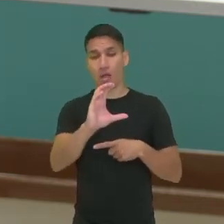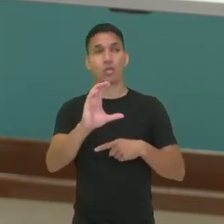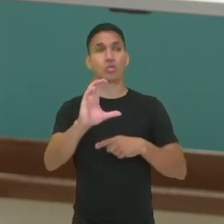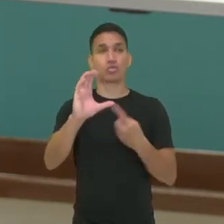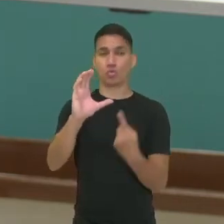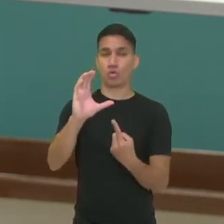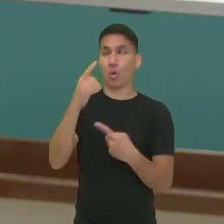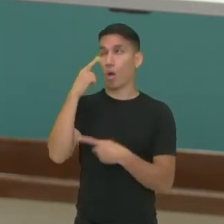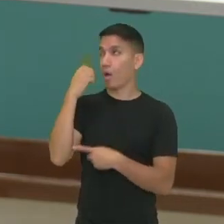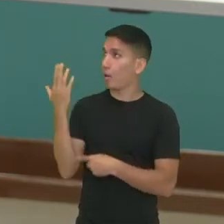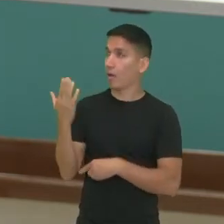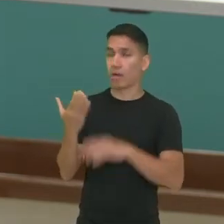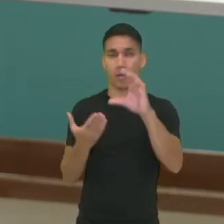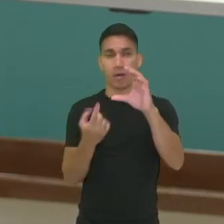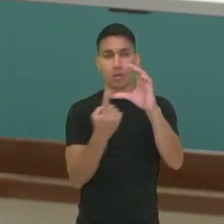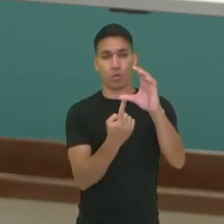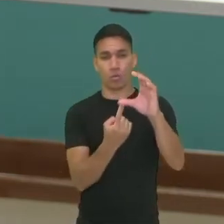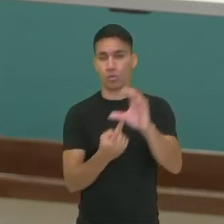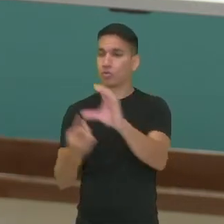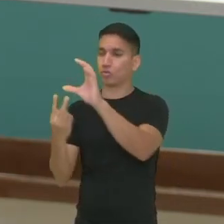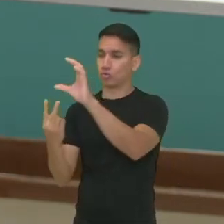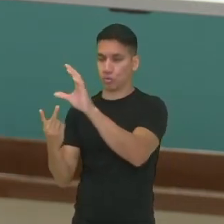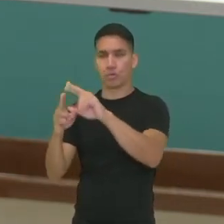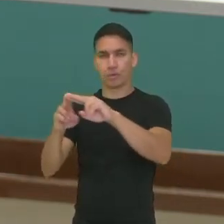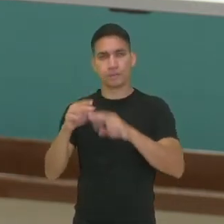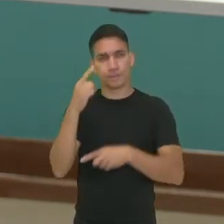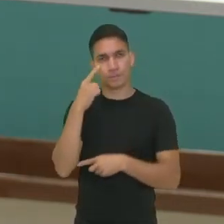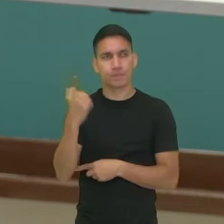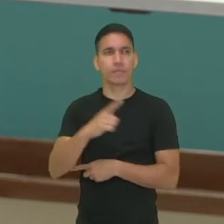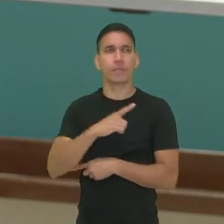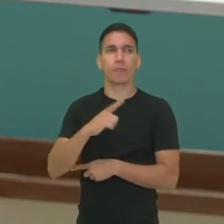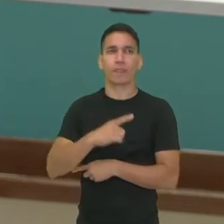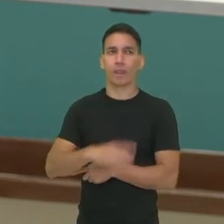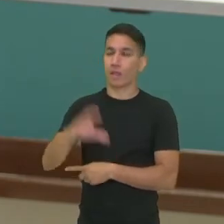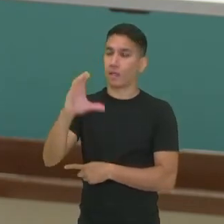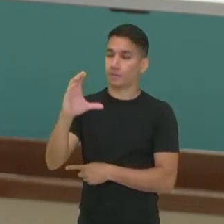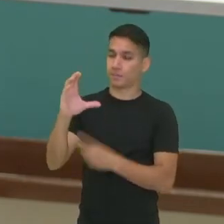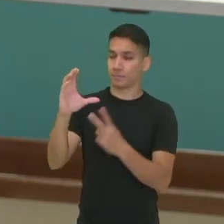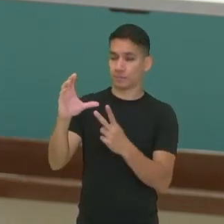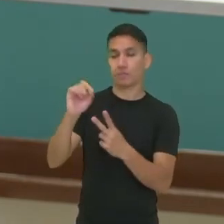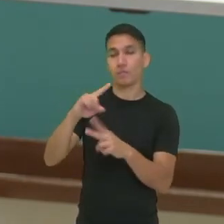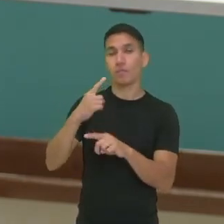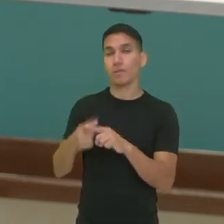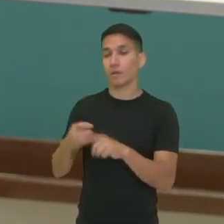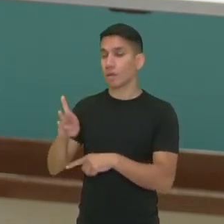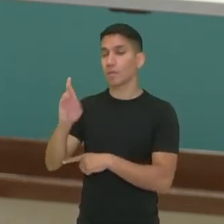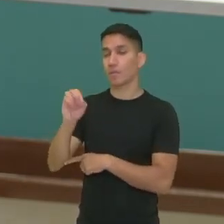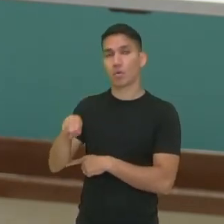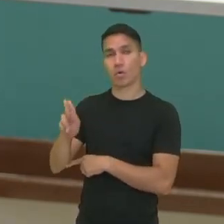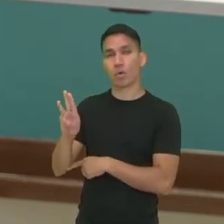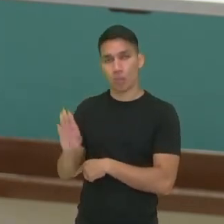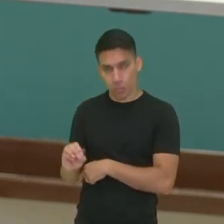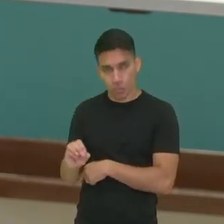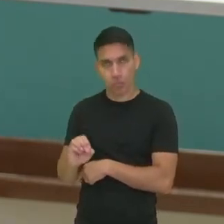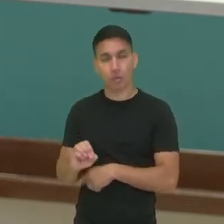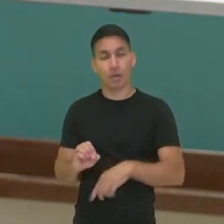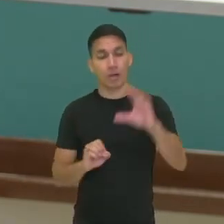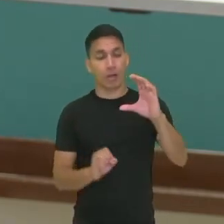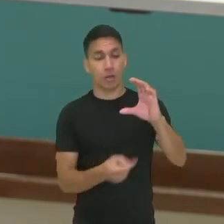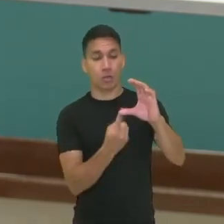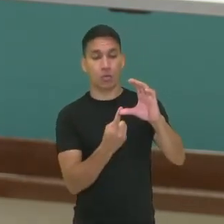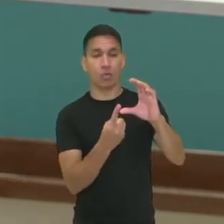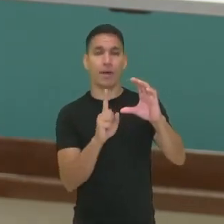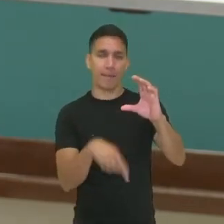carbono 1, 2. Carbono número 2, o bromo, e no carbono número 1, o cloro. Prop,